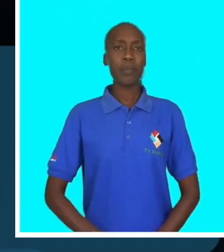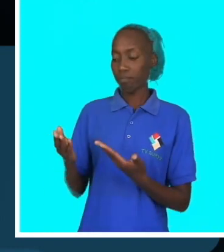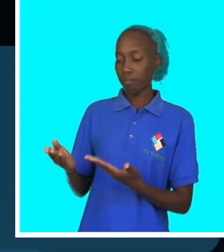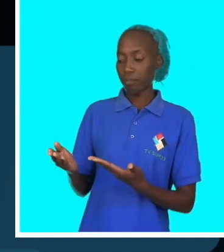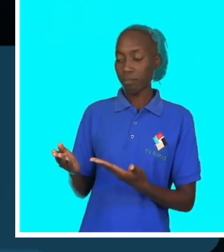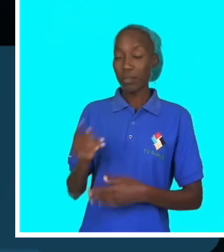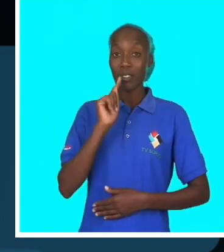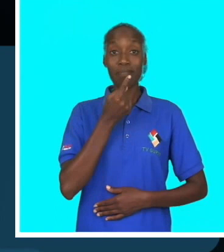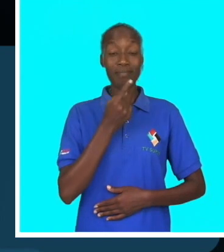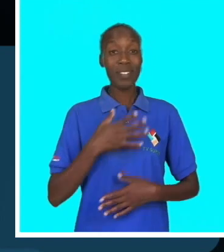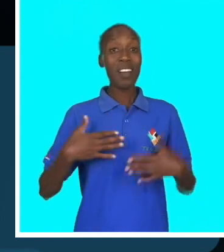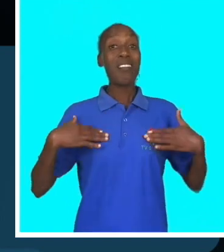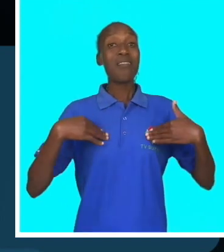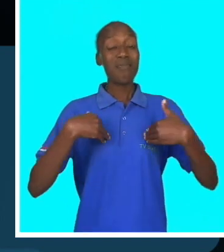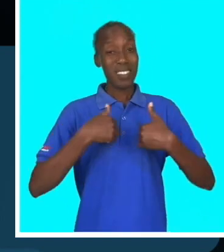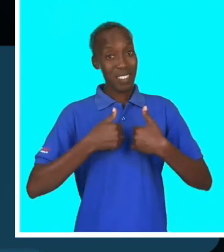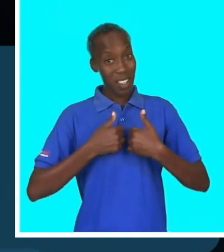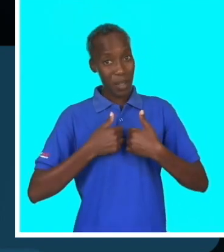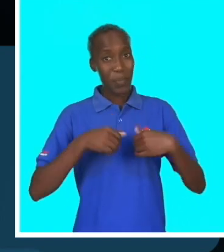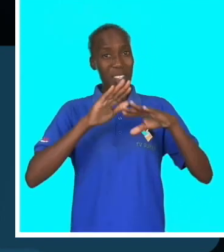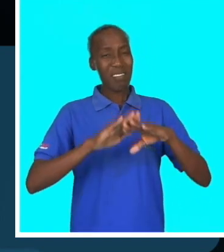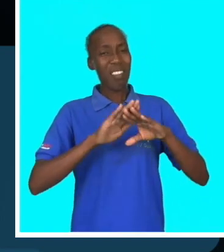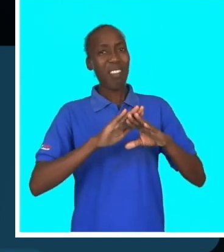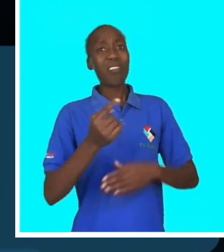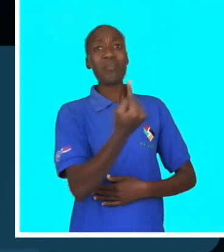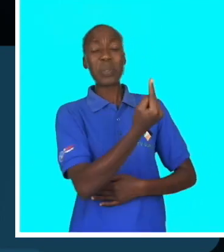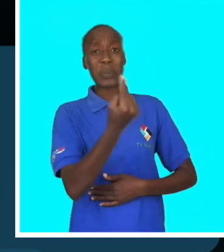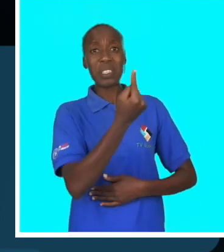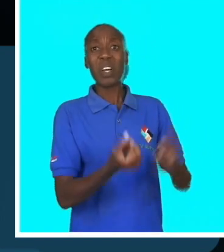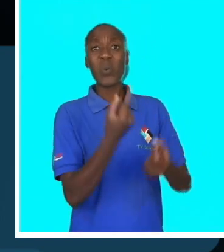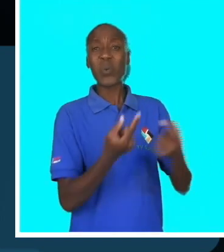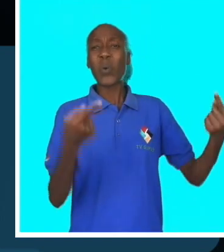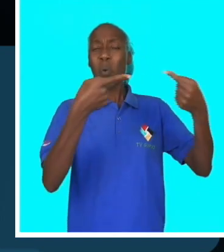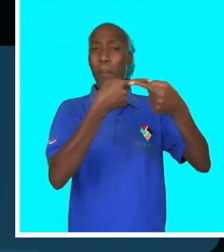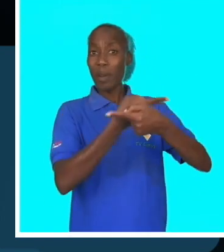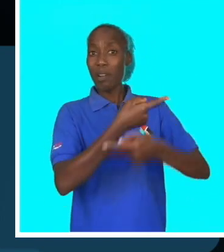Cansaço de estar lá sozinha, as coisas eram muito complicadas.